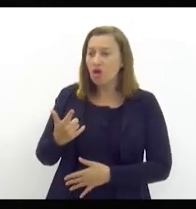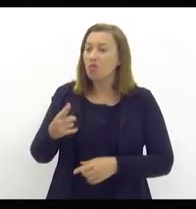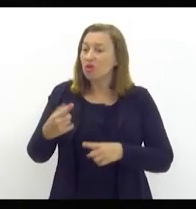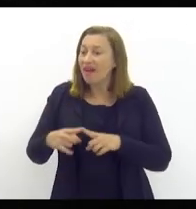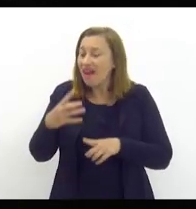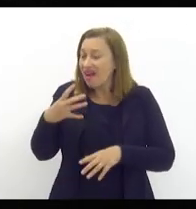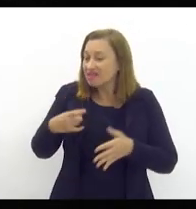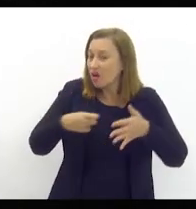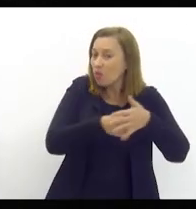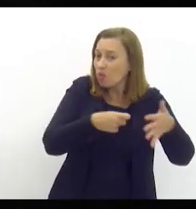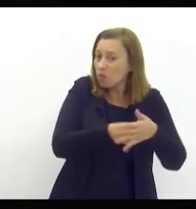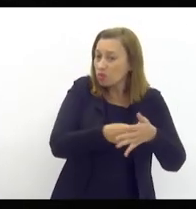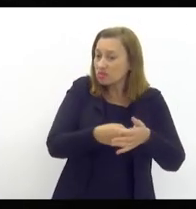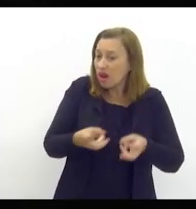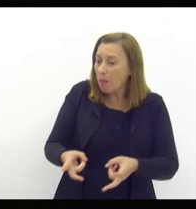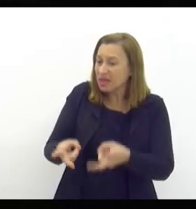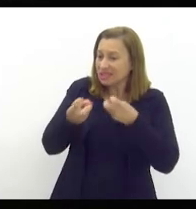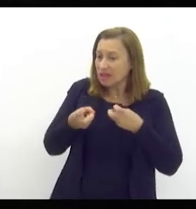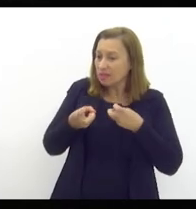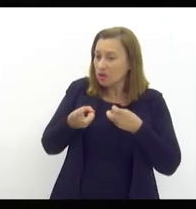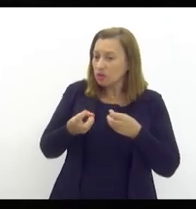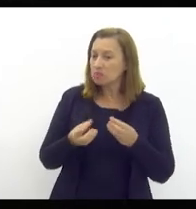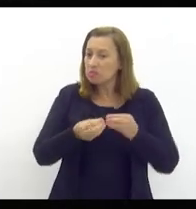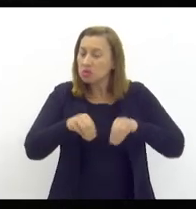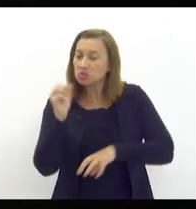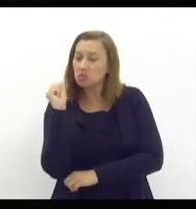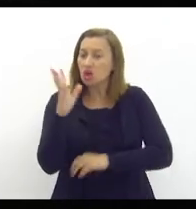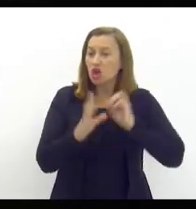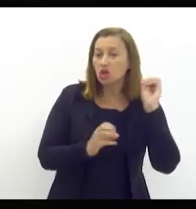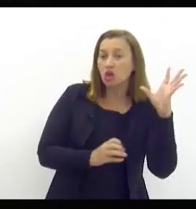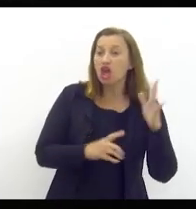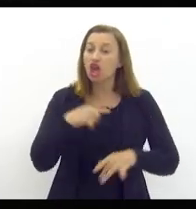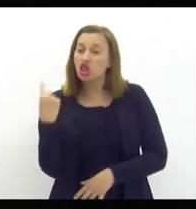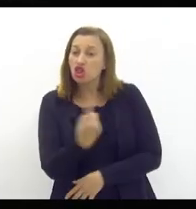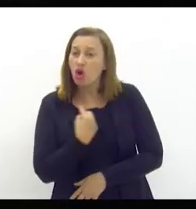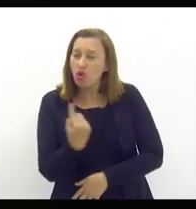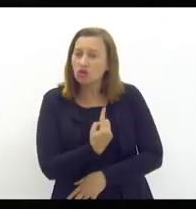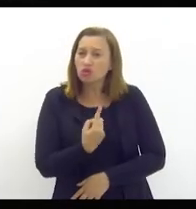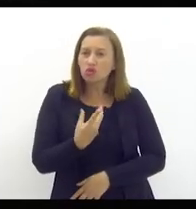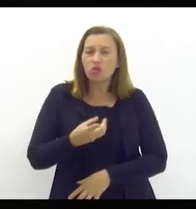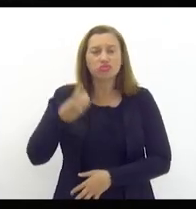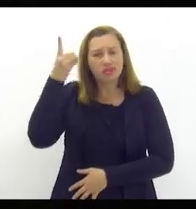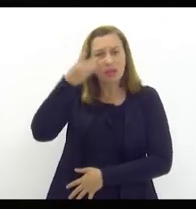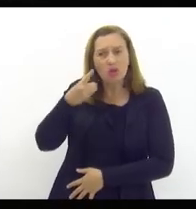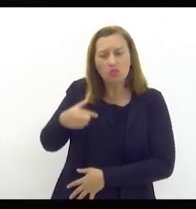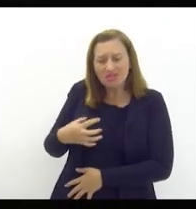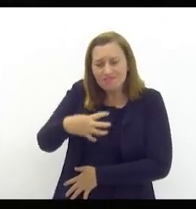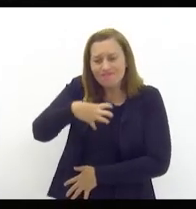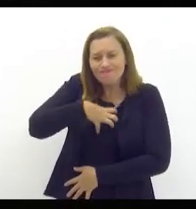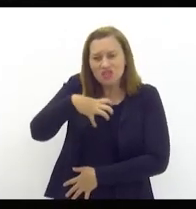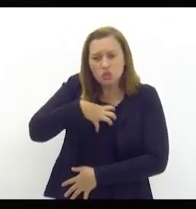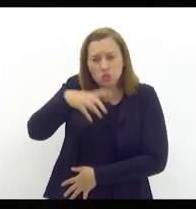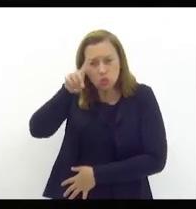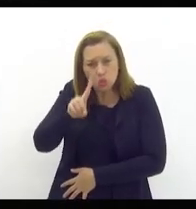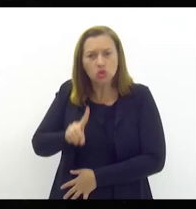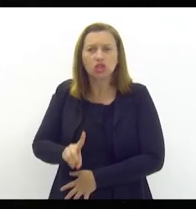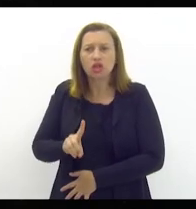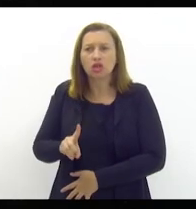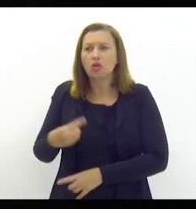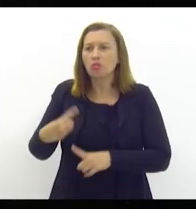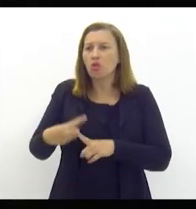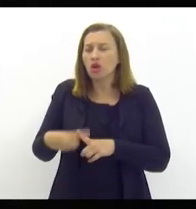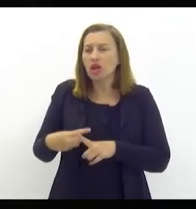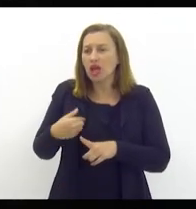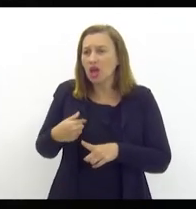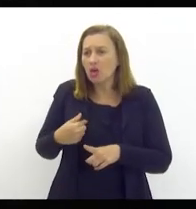denunciam e elas preservam. E nós, como legisladores, temos... eu me senti na obrigação, porque eu venho do